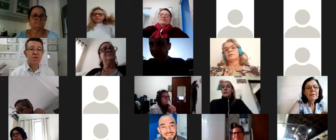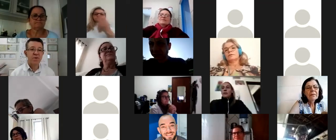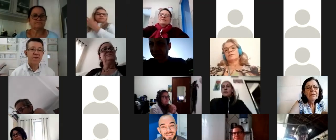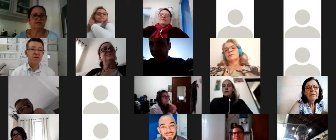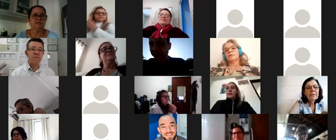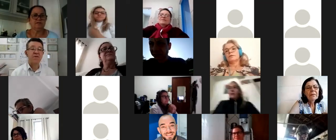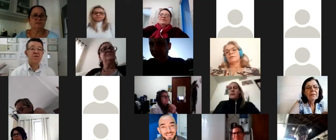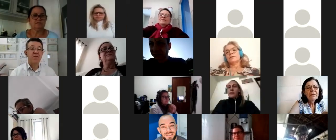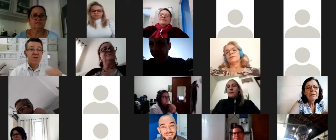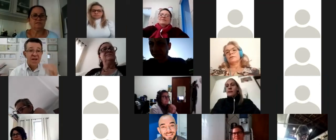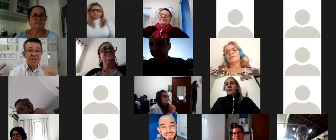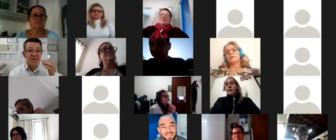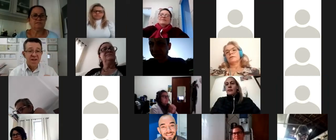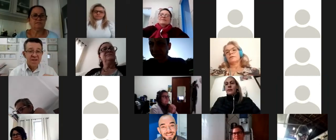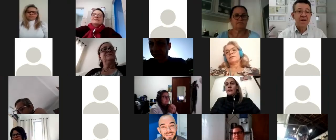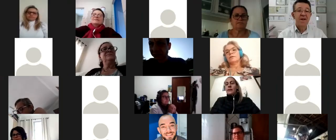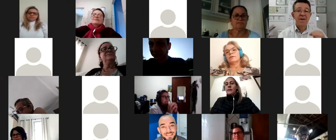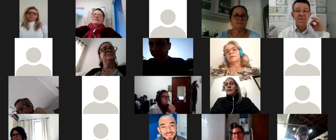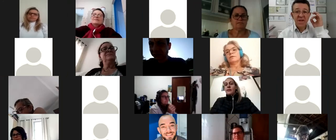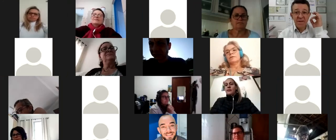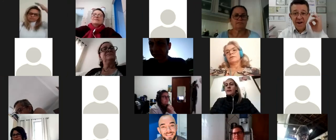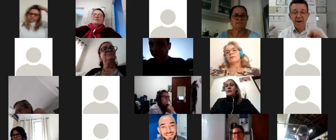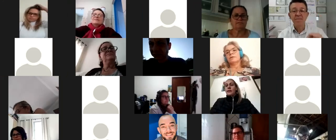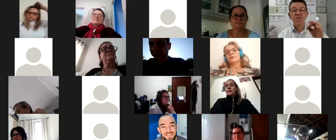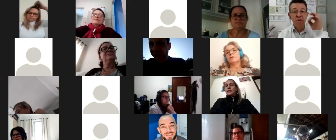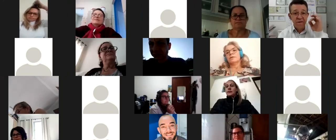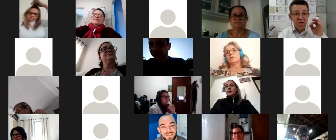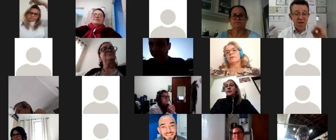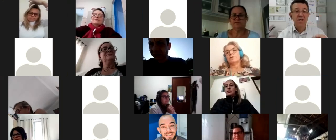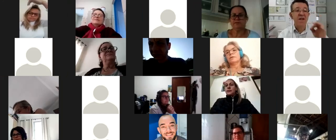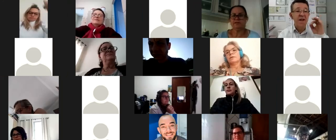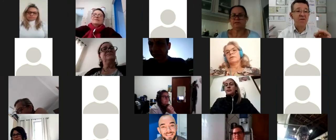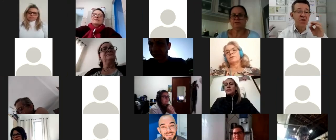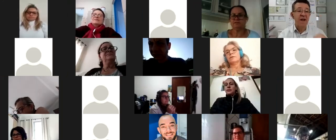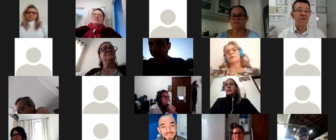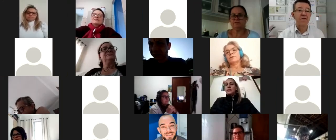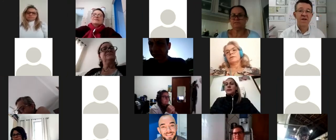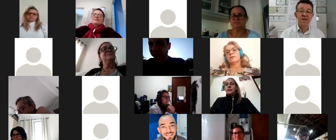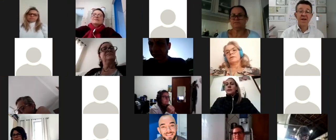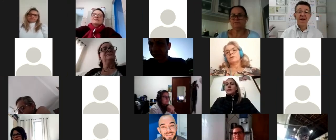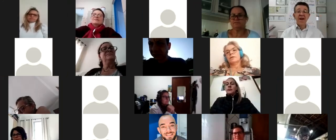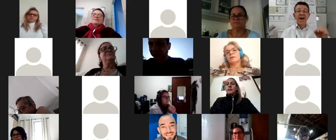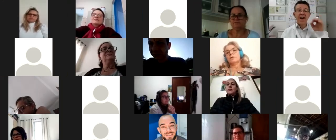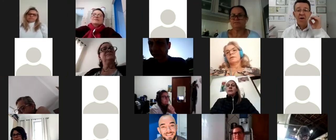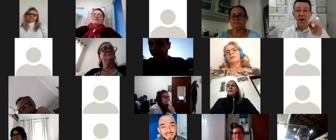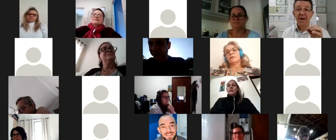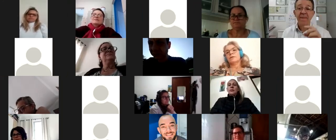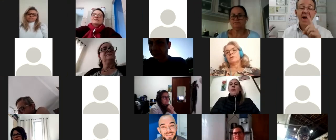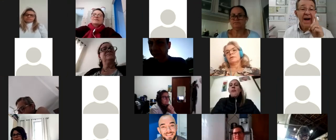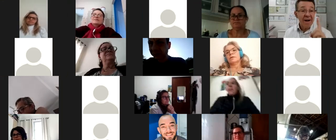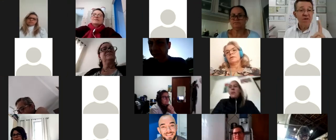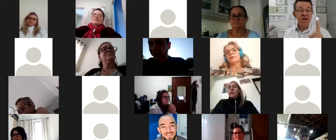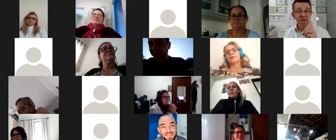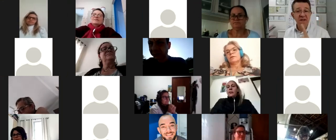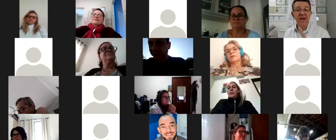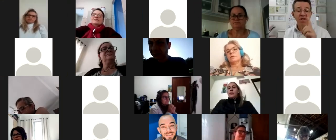comprei o curso do professor Roberto. Tenho certeza que vai chover gente querendo agendar com vocês. Olha,